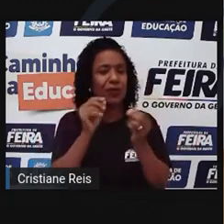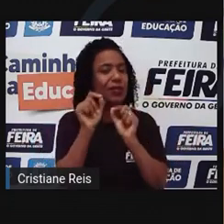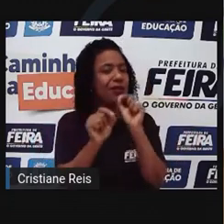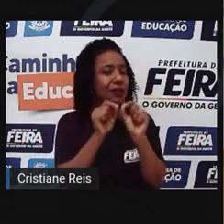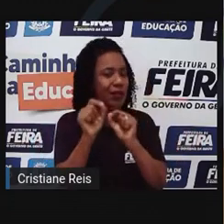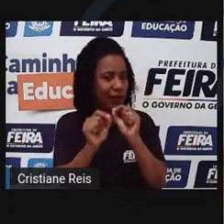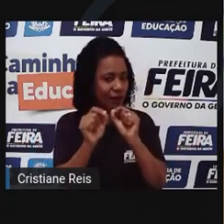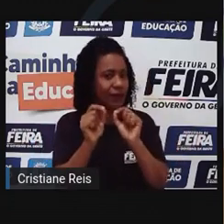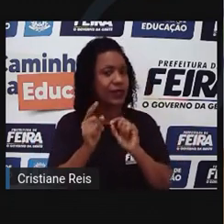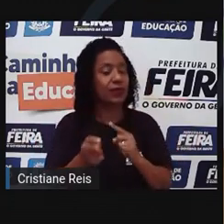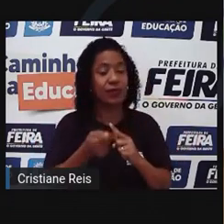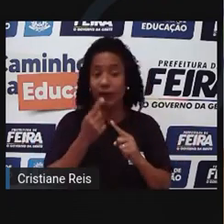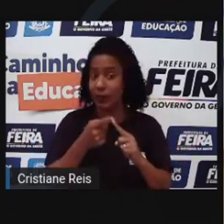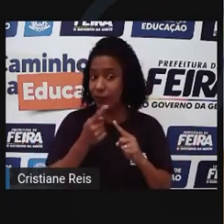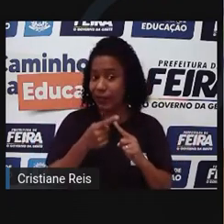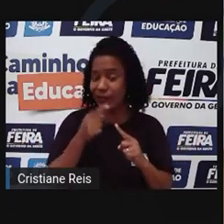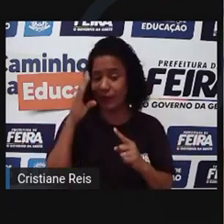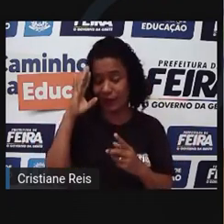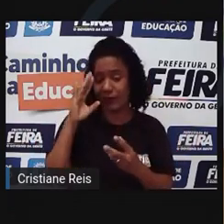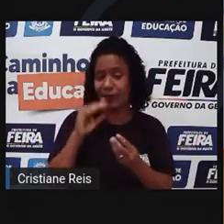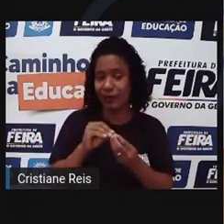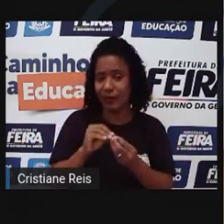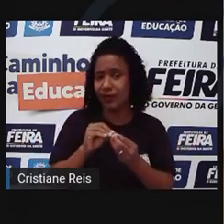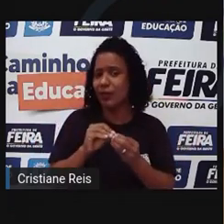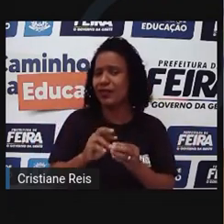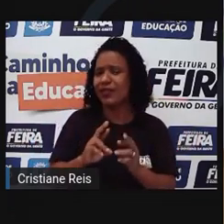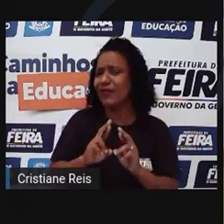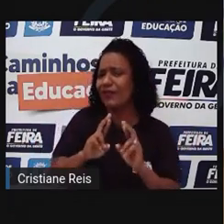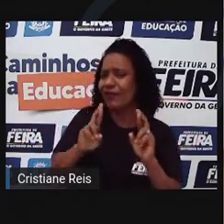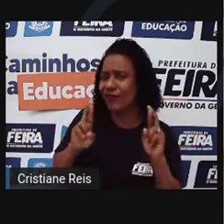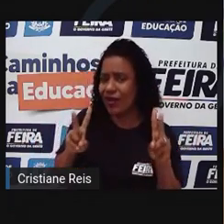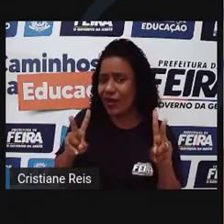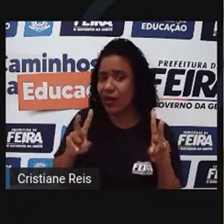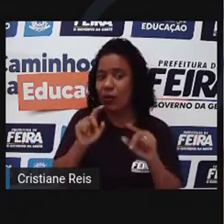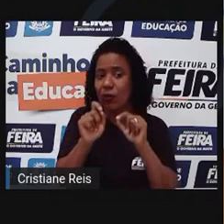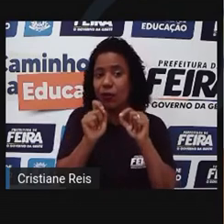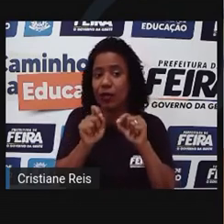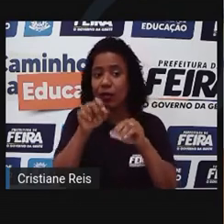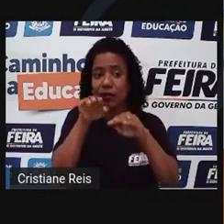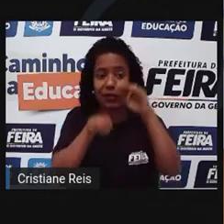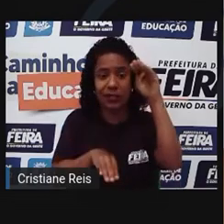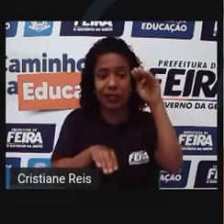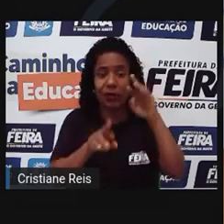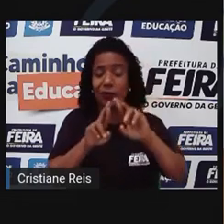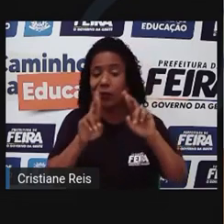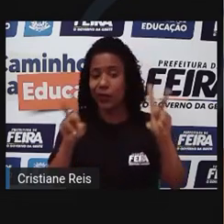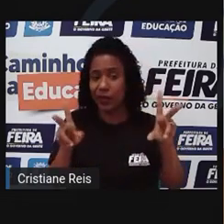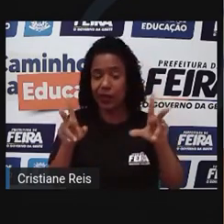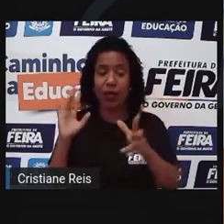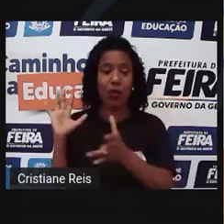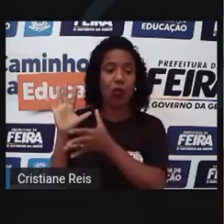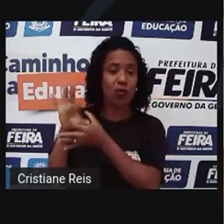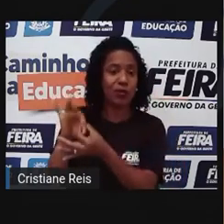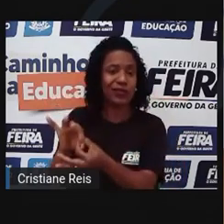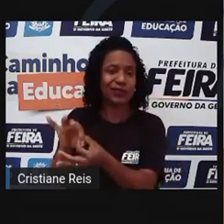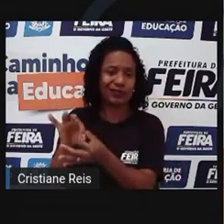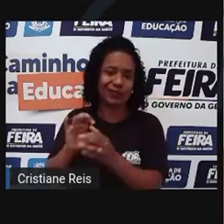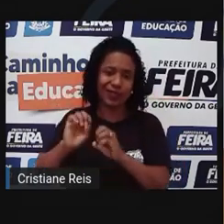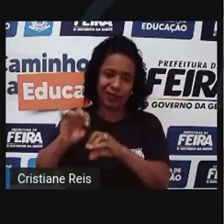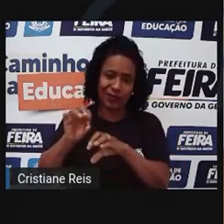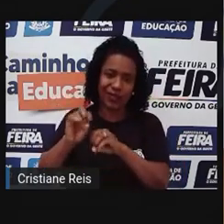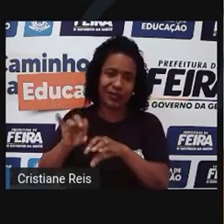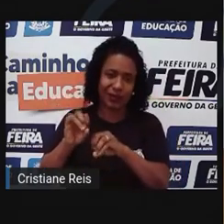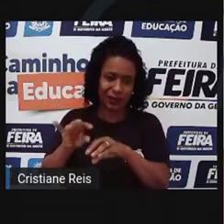A primeira coisa é entender de que desigualdade nós estamos falando quando a gente está falando de desigualdade no contexto educacional.